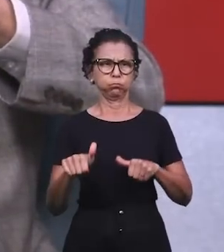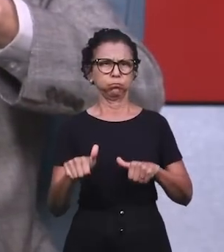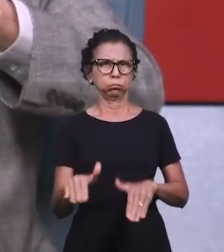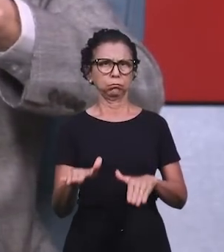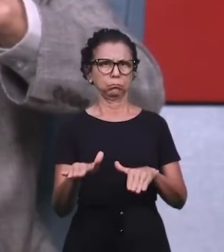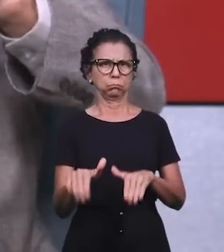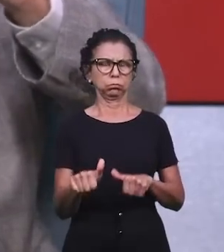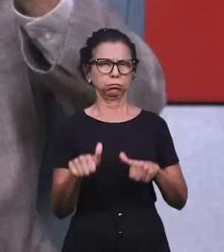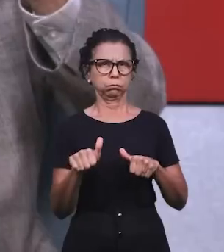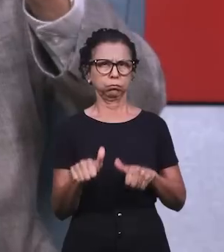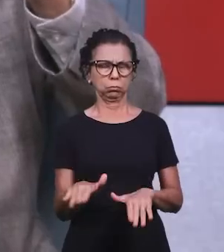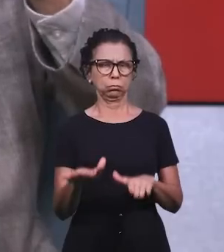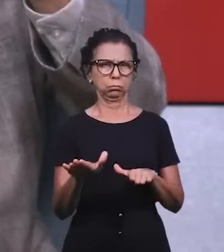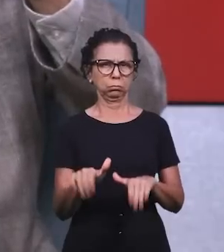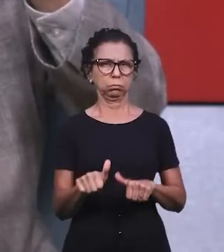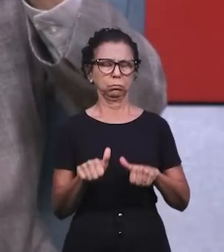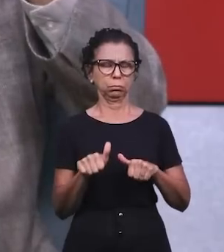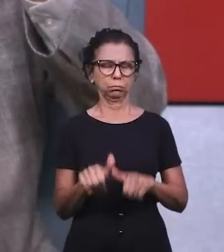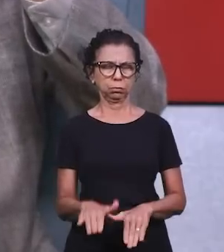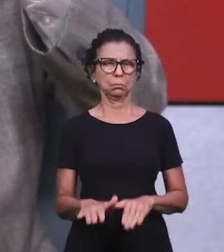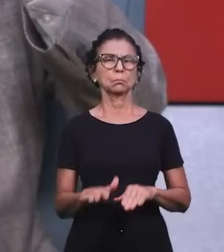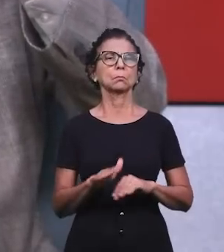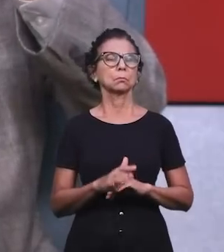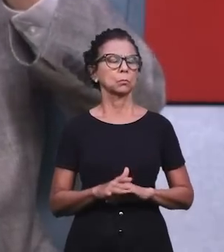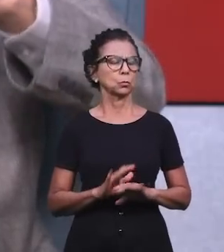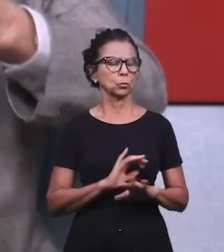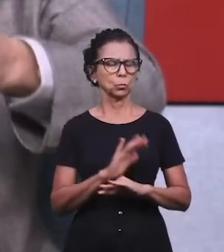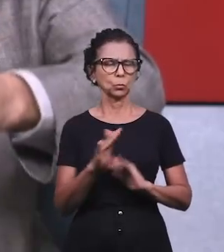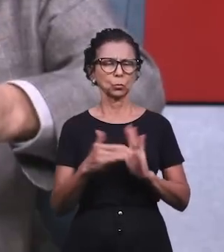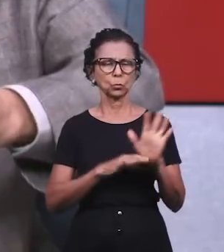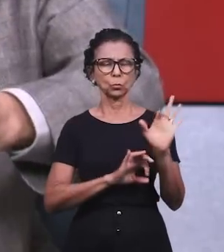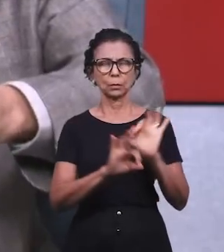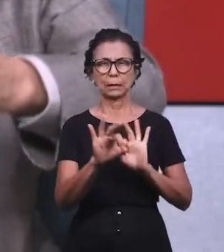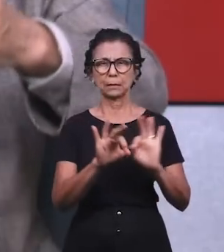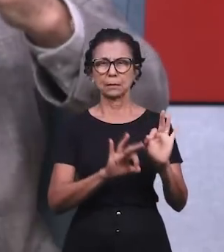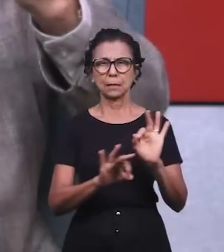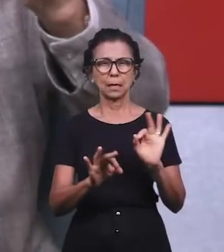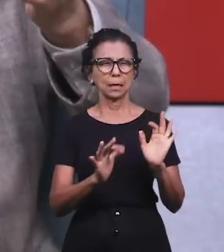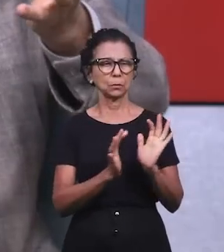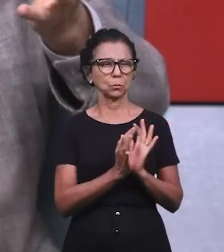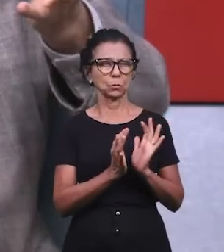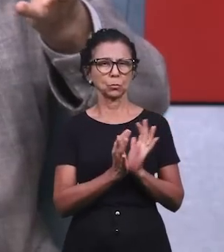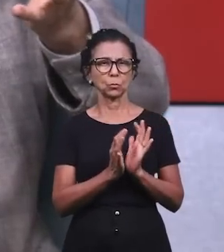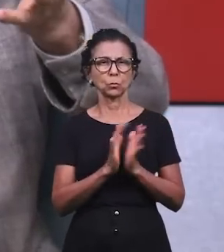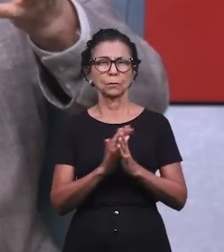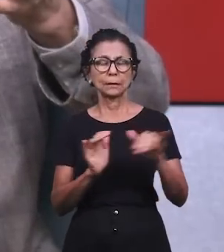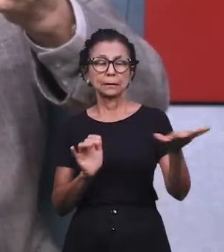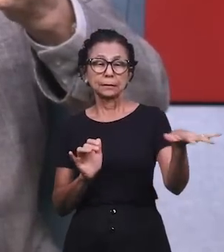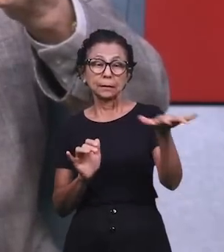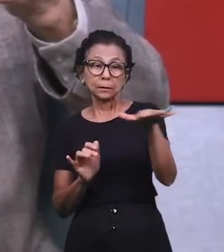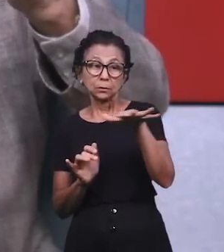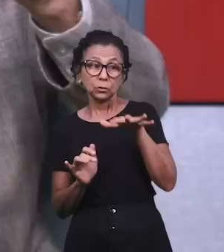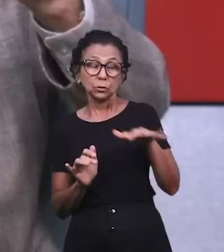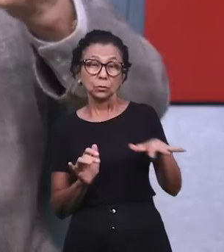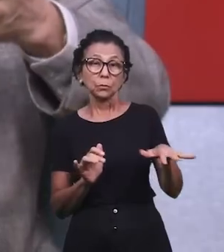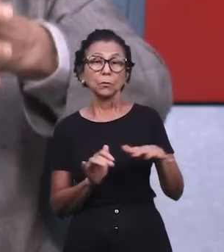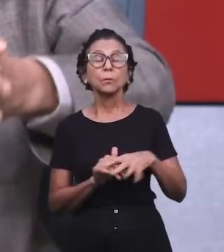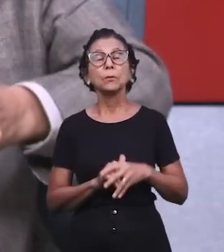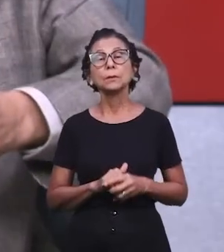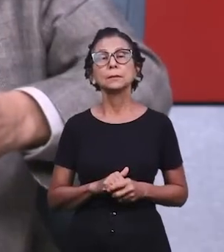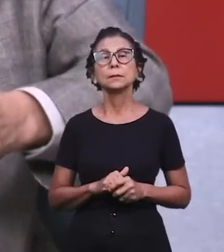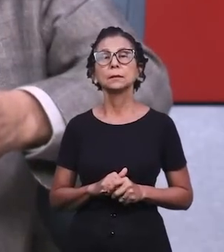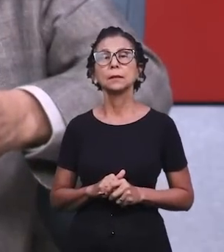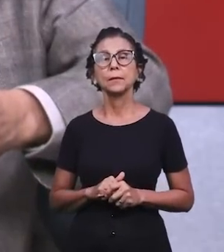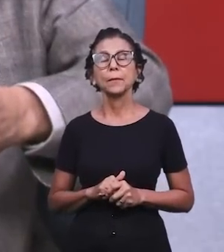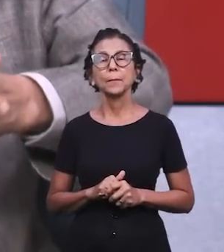muito organizados, a parte militar era muito organizada, tinha as legiões, né? Cada